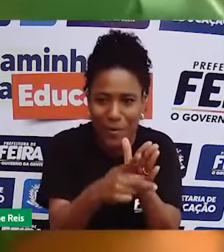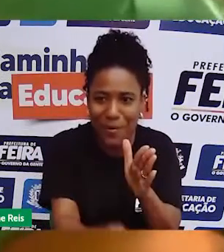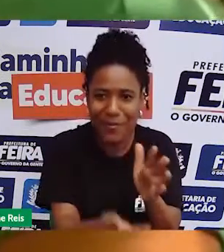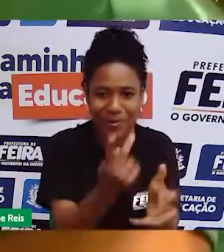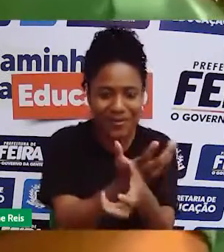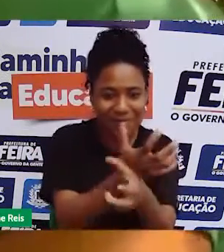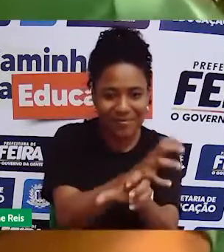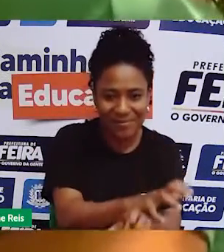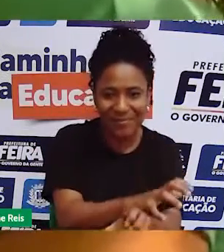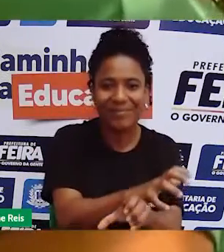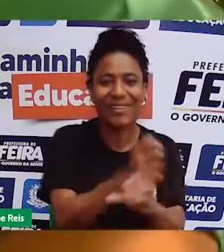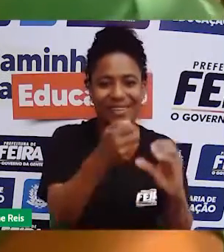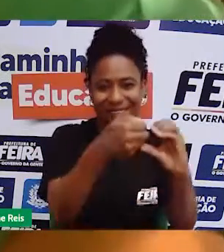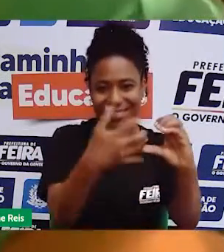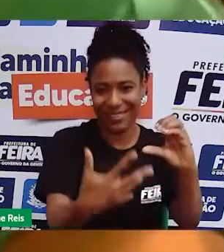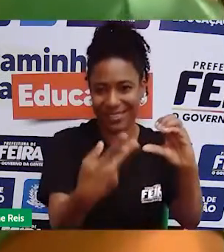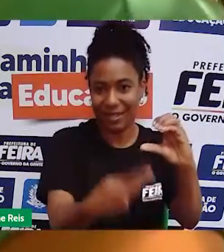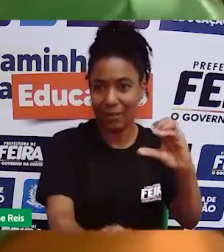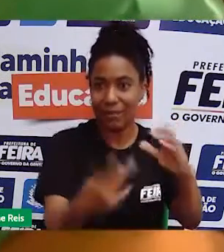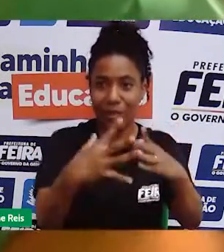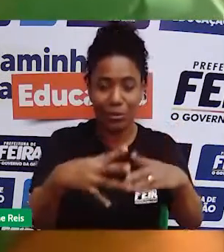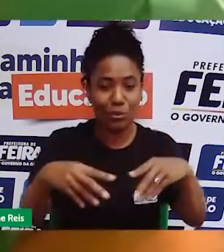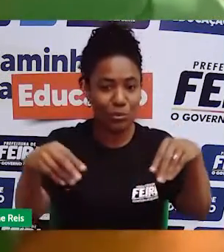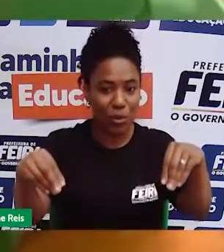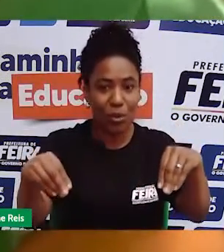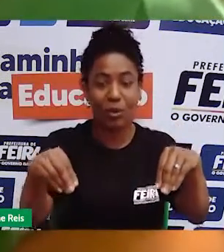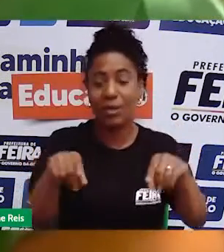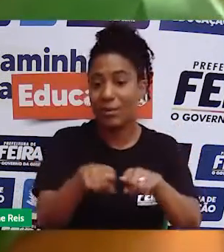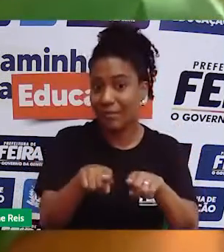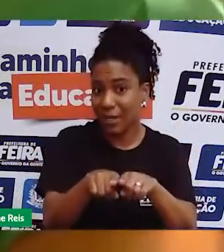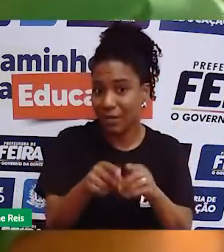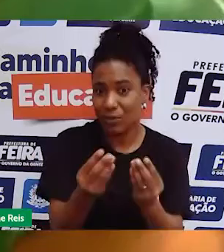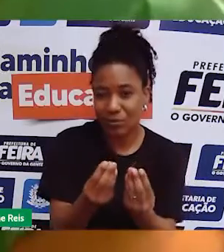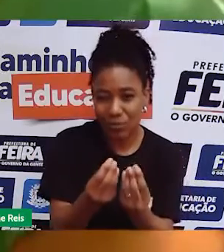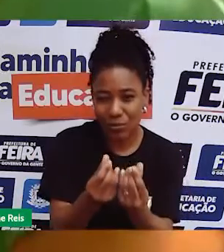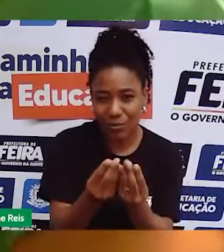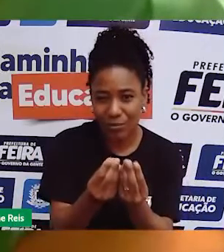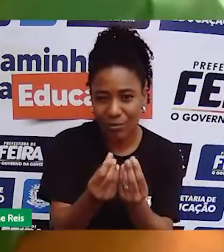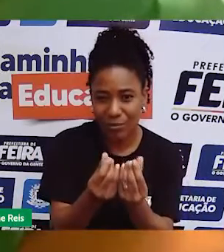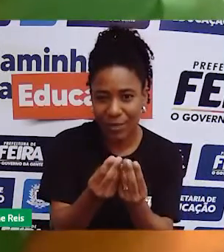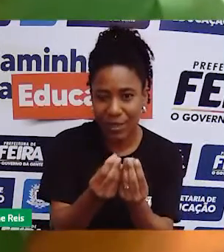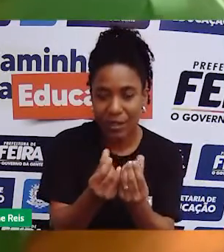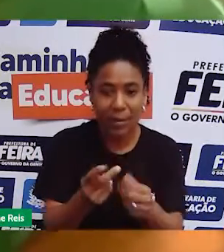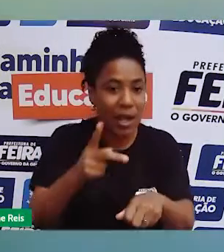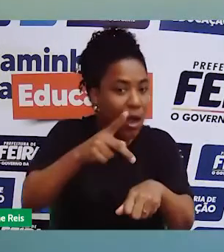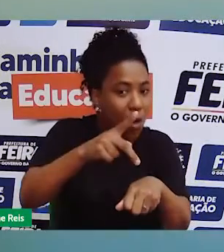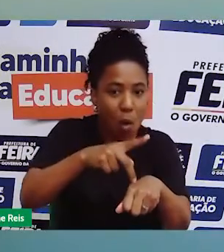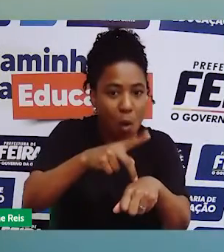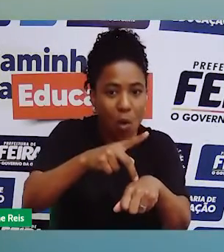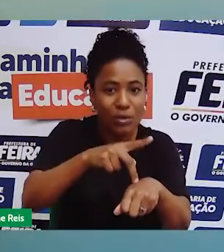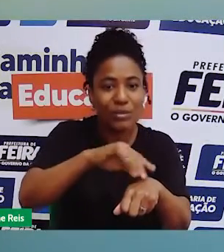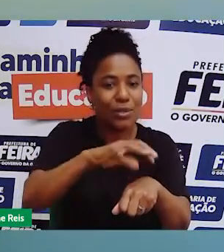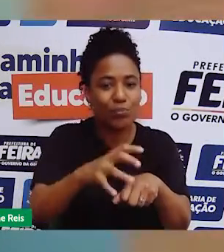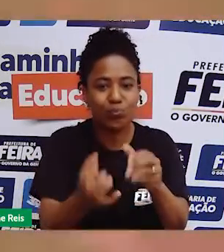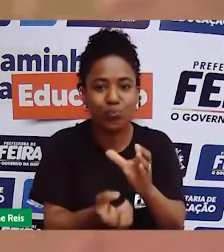caracteriza devido ao solo e também à umidade, né? A origem do solo, qual foi a rocha que deu origem àquele solo. Nós estamos na região